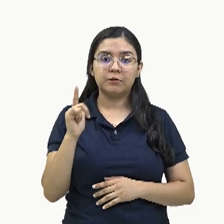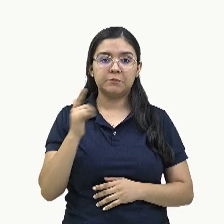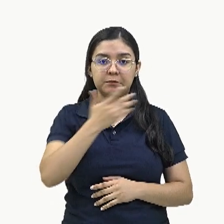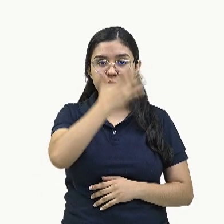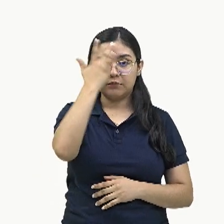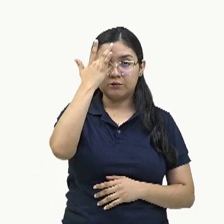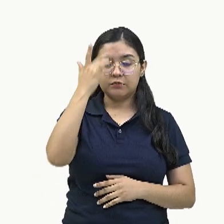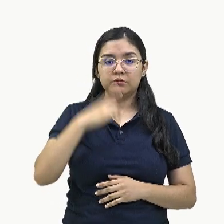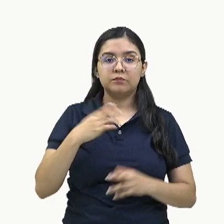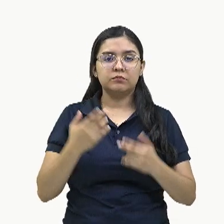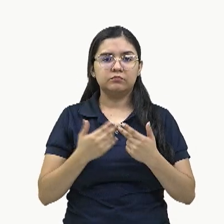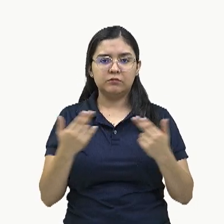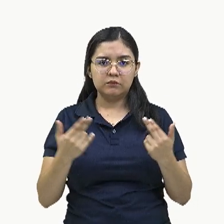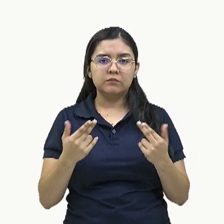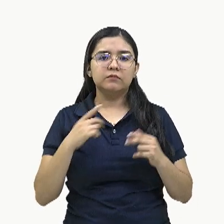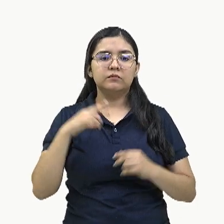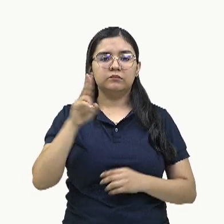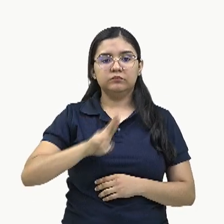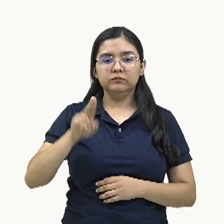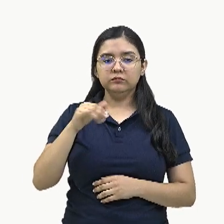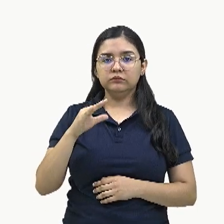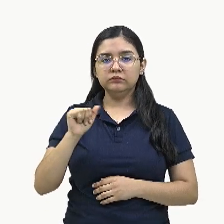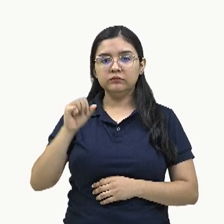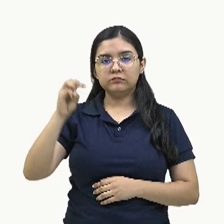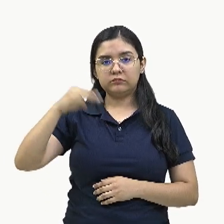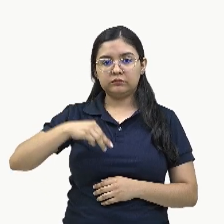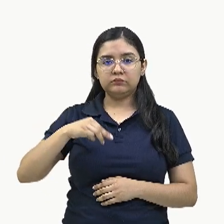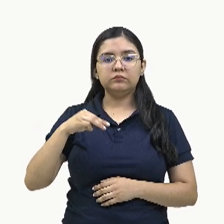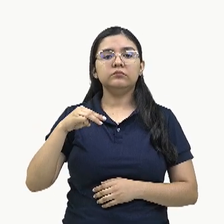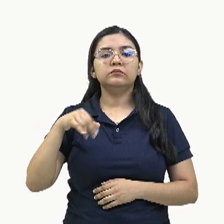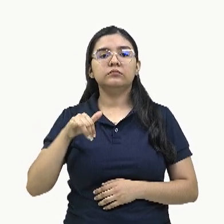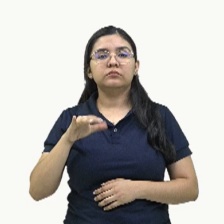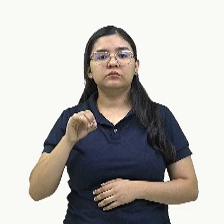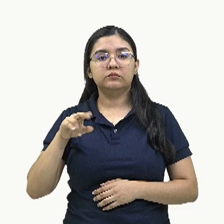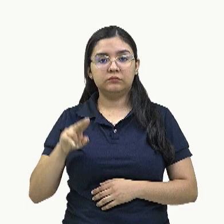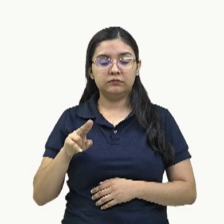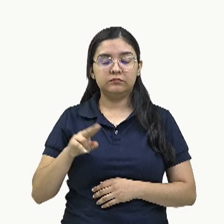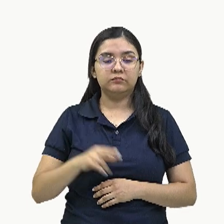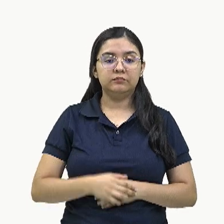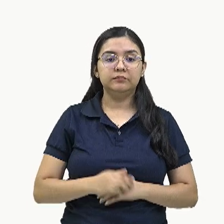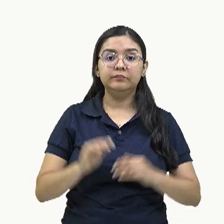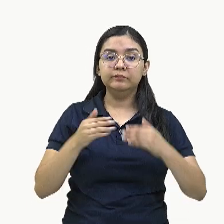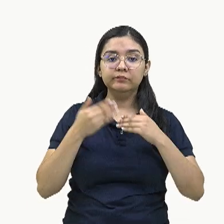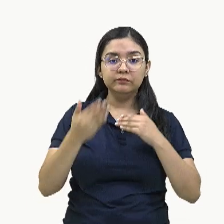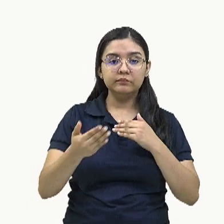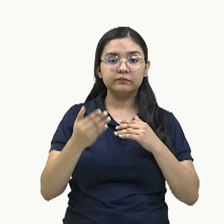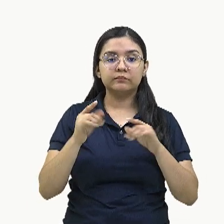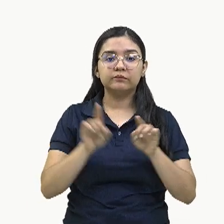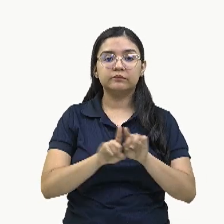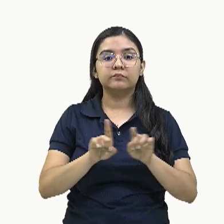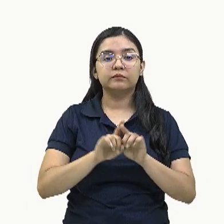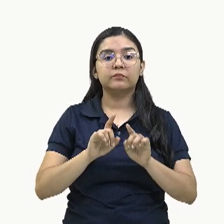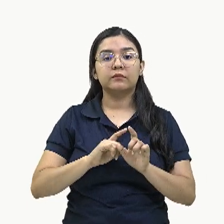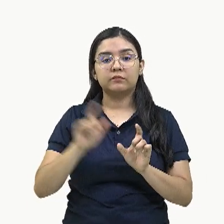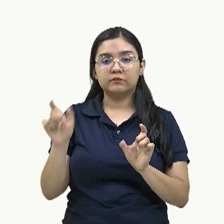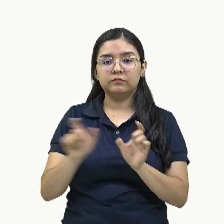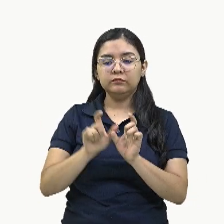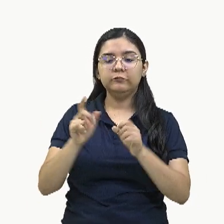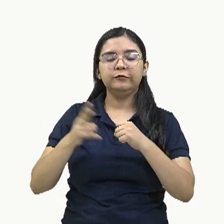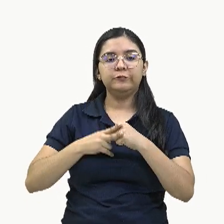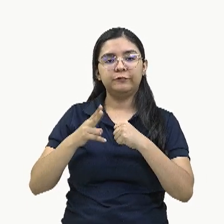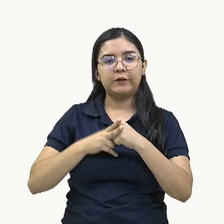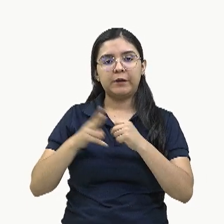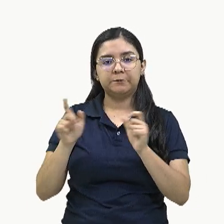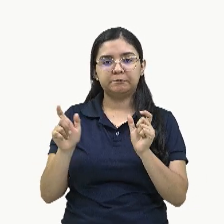outras coisas, você vai usar o can you. Can you. Na sequência, o verbo, tá?